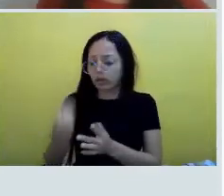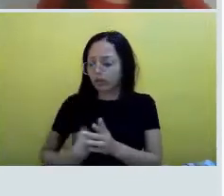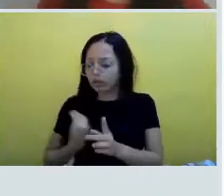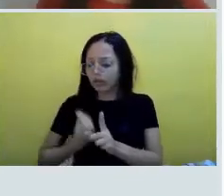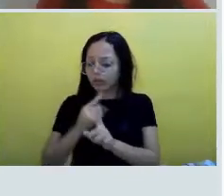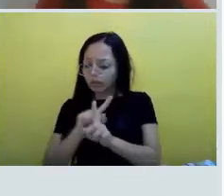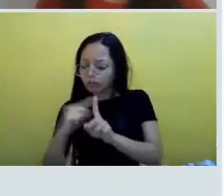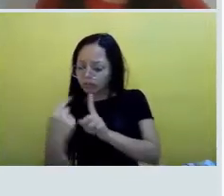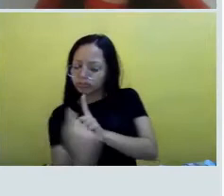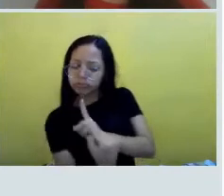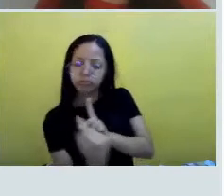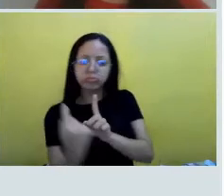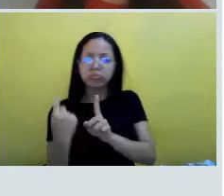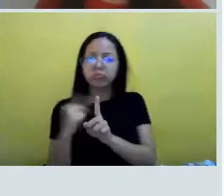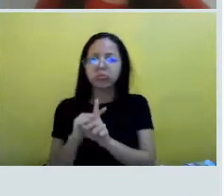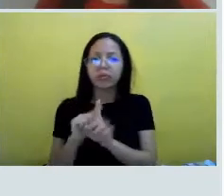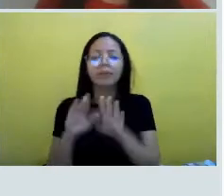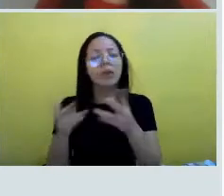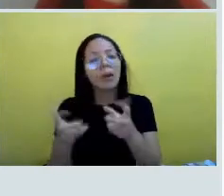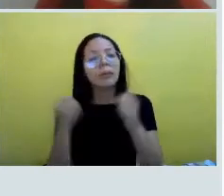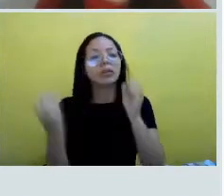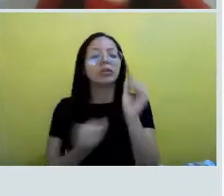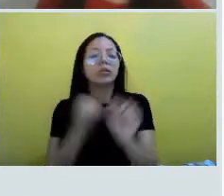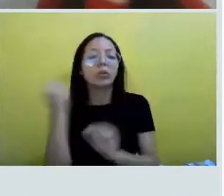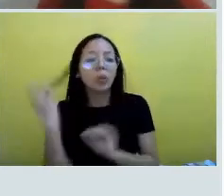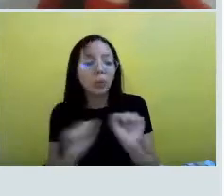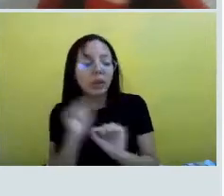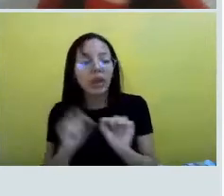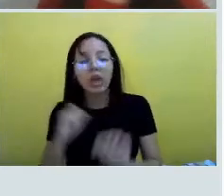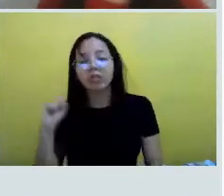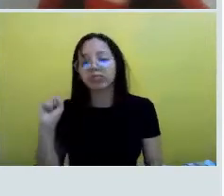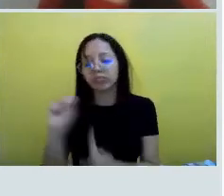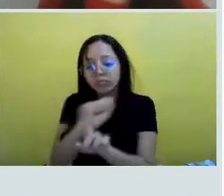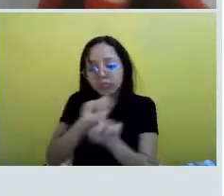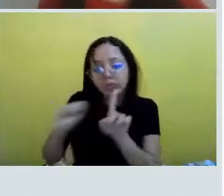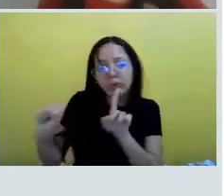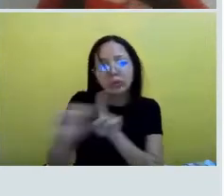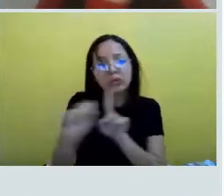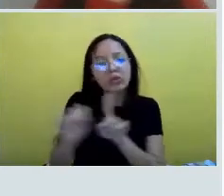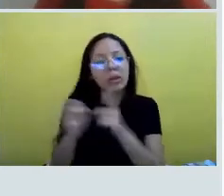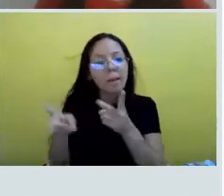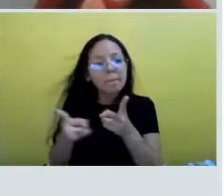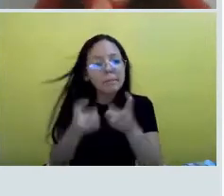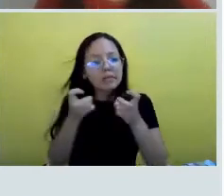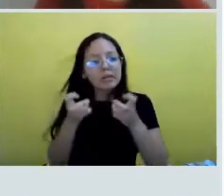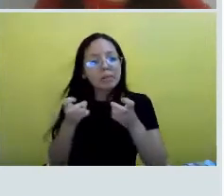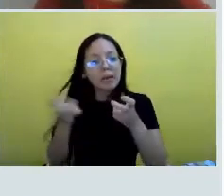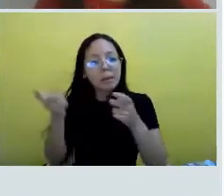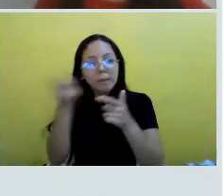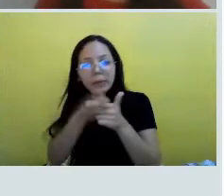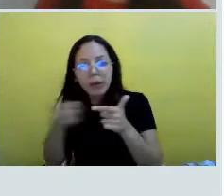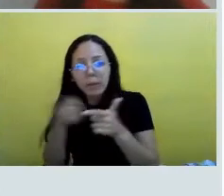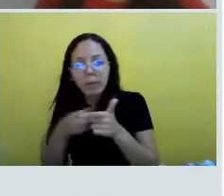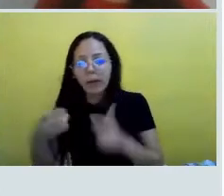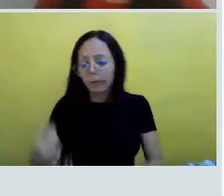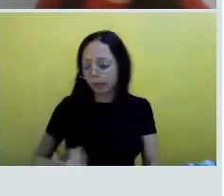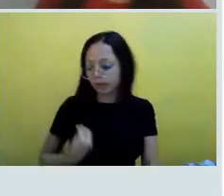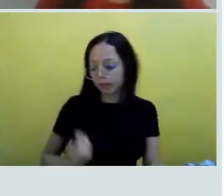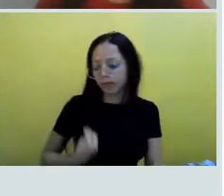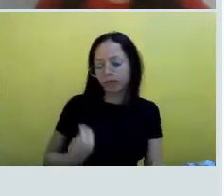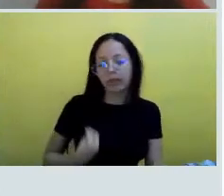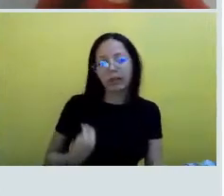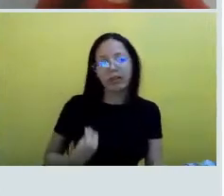Então, é importante trazer essa questão da sociologia, que a gente pode perceber um problema nosso cotidiano que não